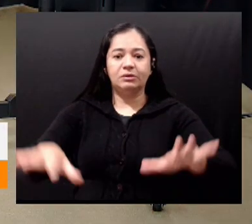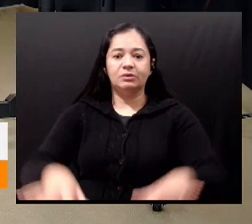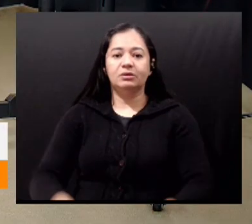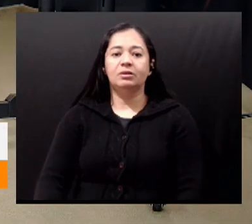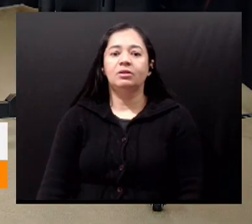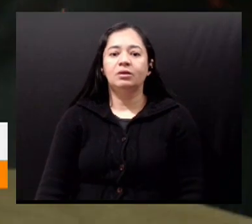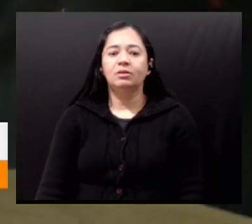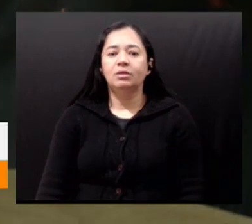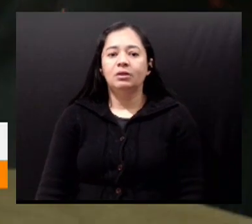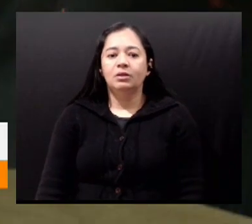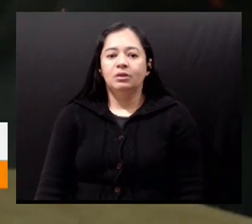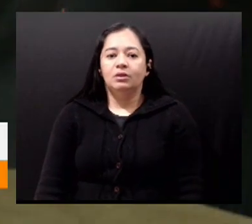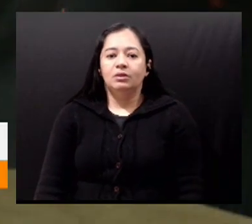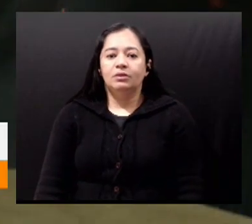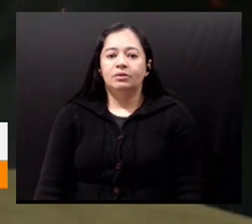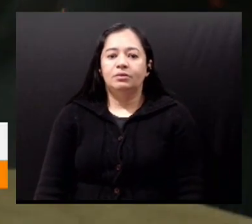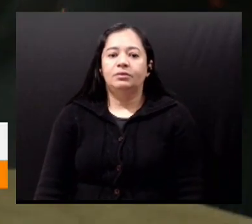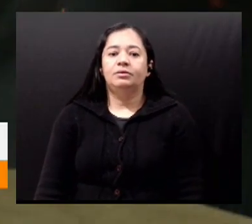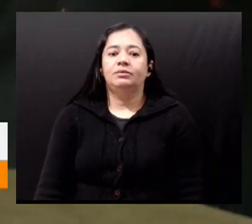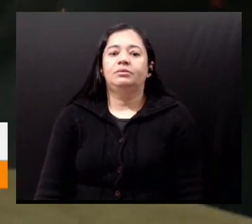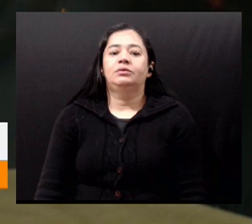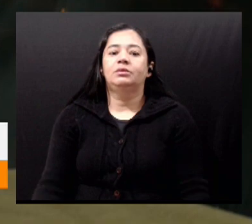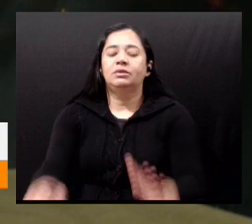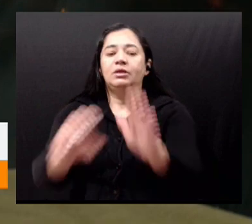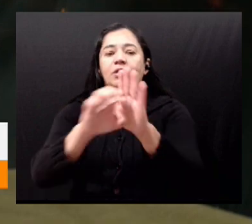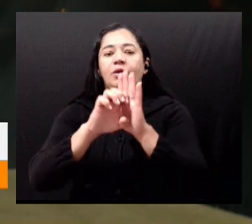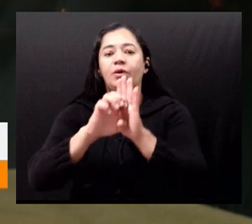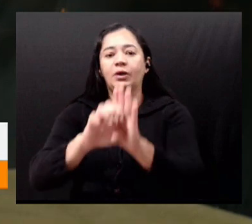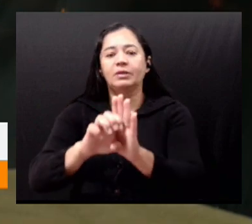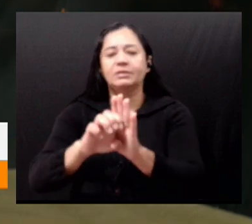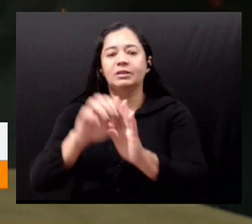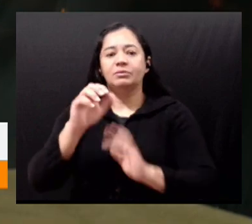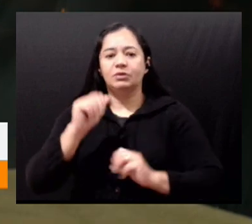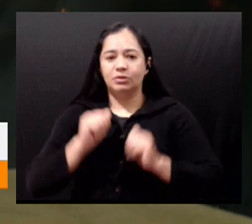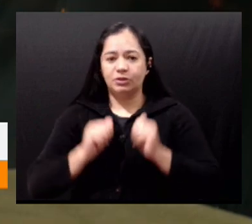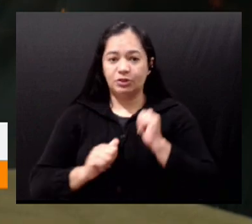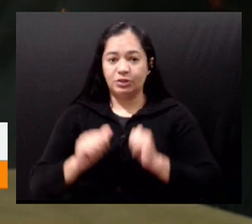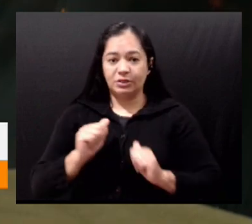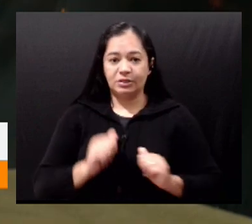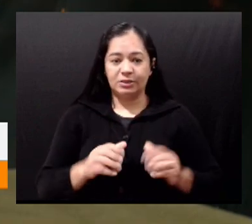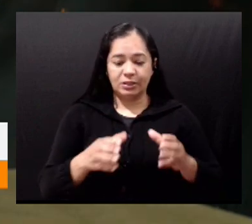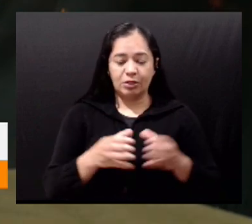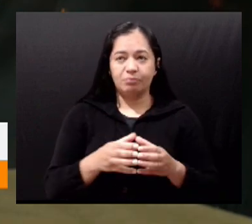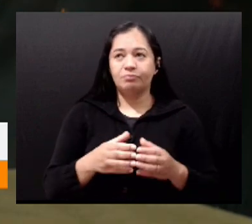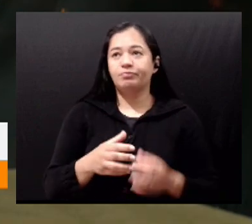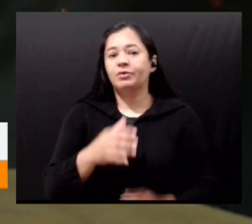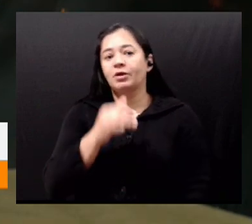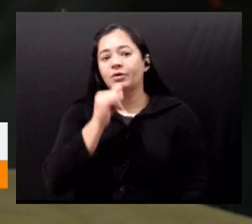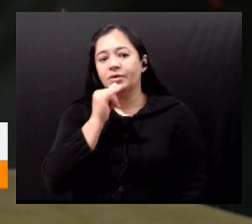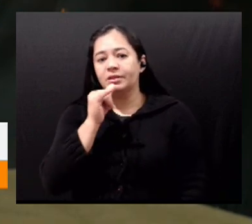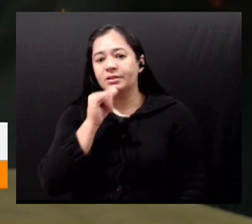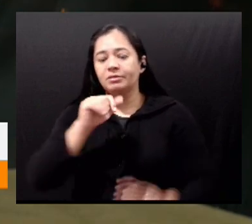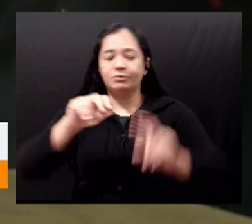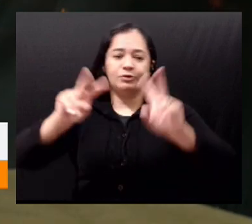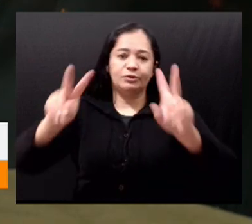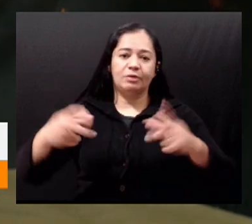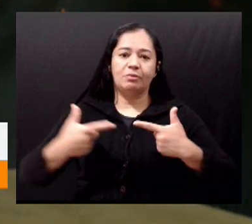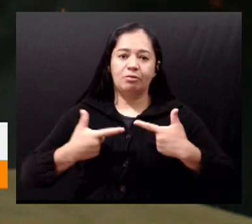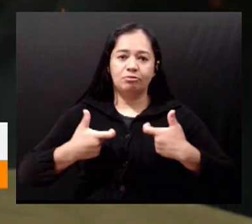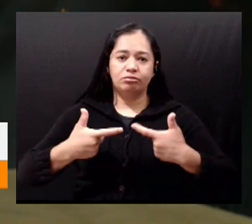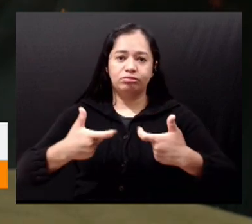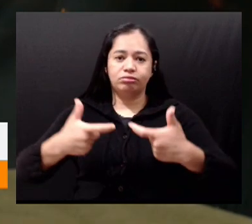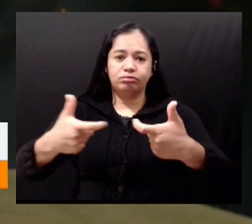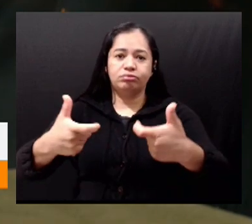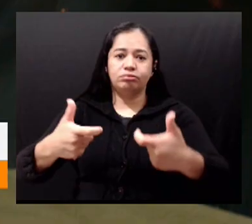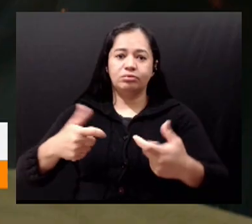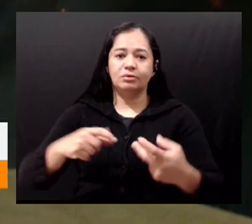Yara, aqui de ansiedade coletiva, as questões de guerra, né, Uhum. Sem que dúvida. acontecem e acaba criando